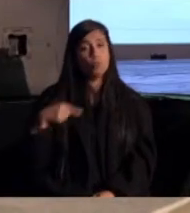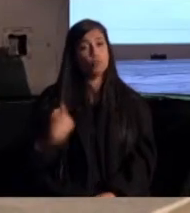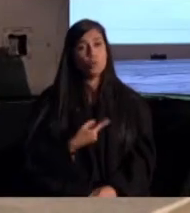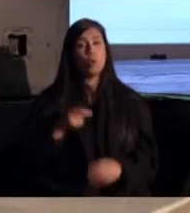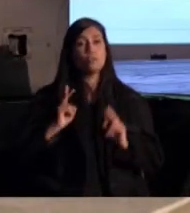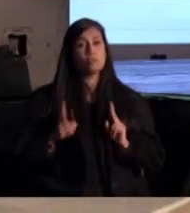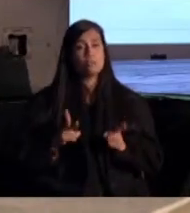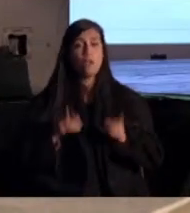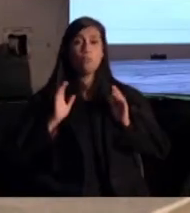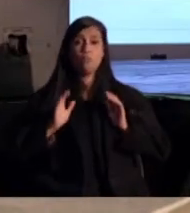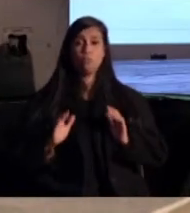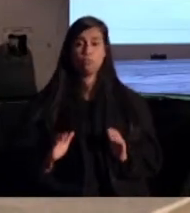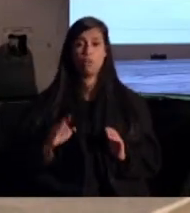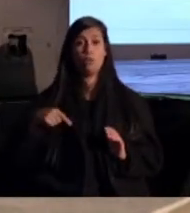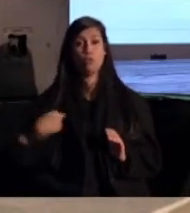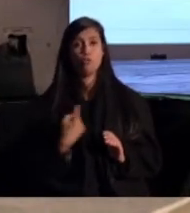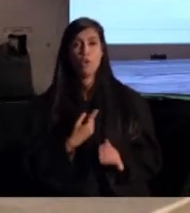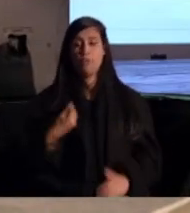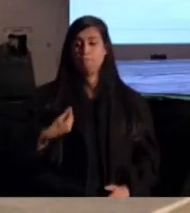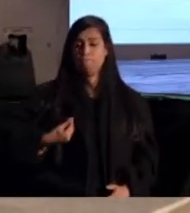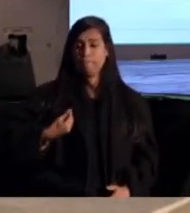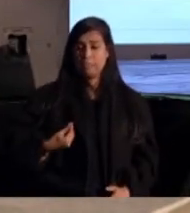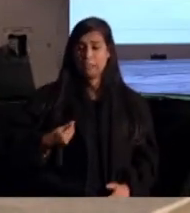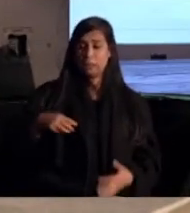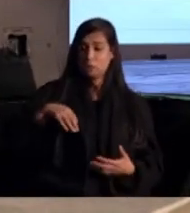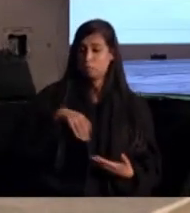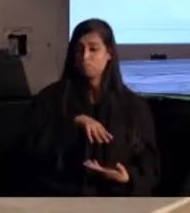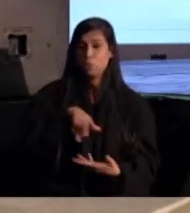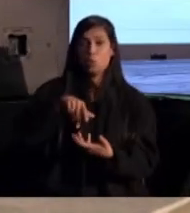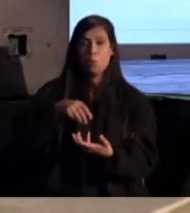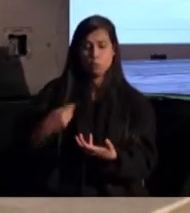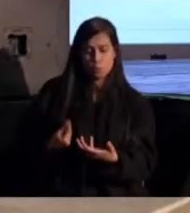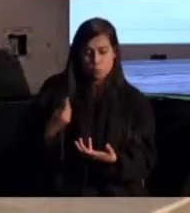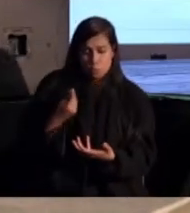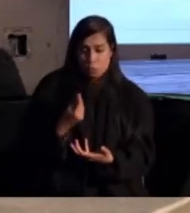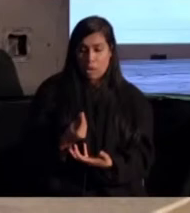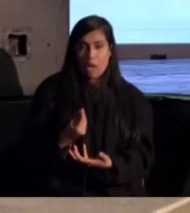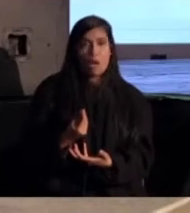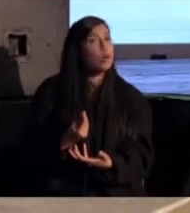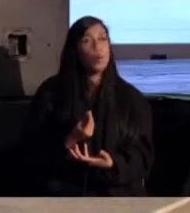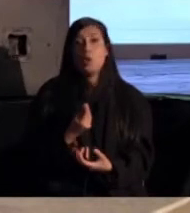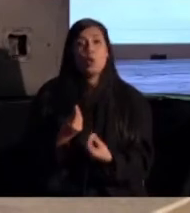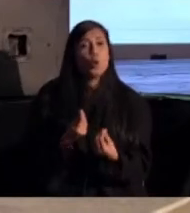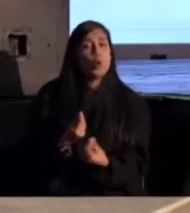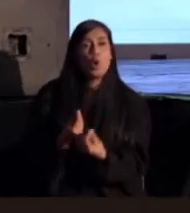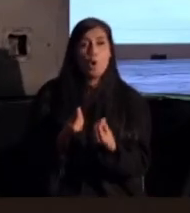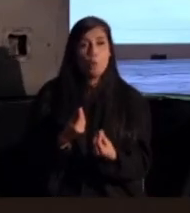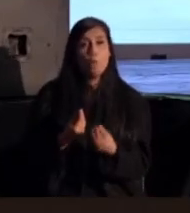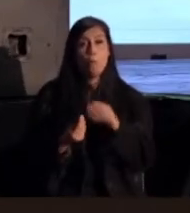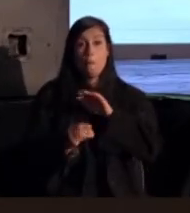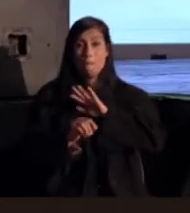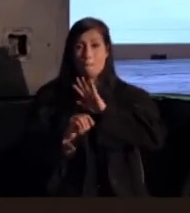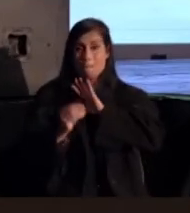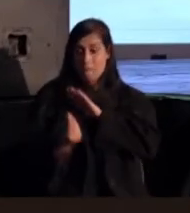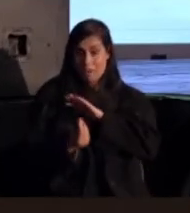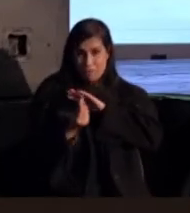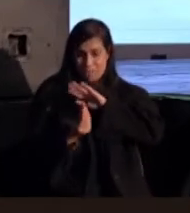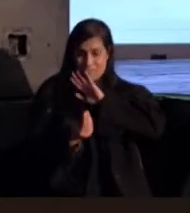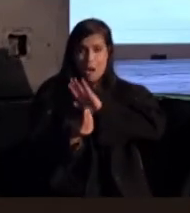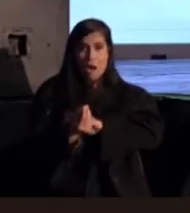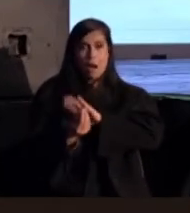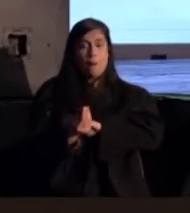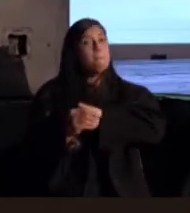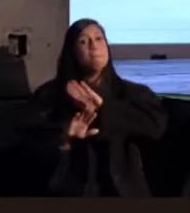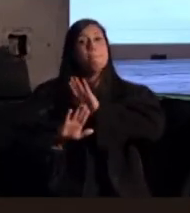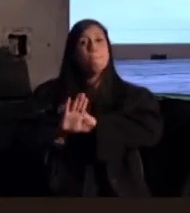gente coabita o mundo a partir de uma relação de nutrição. E a boca é a porta de